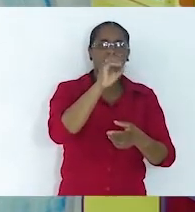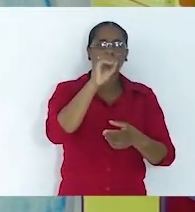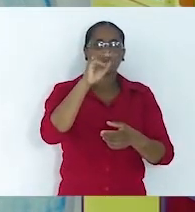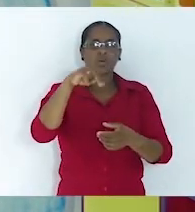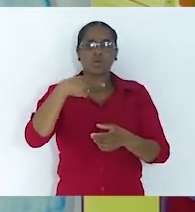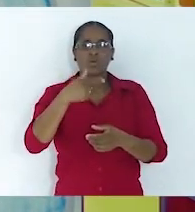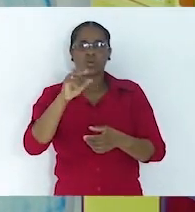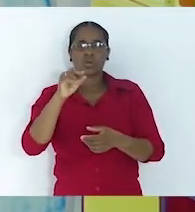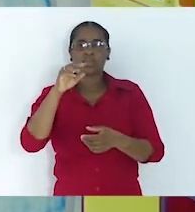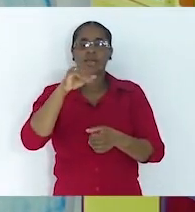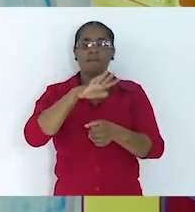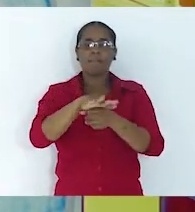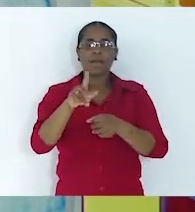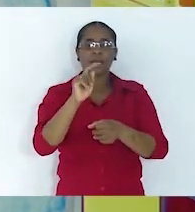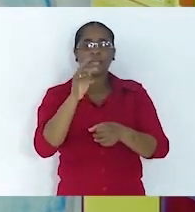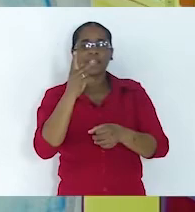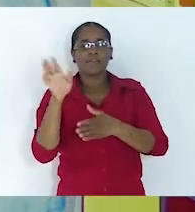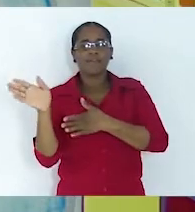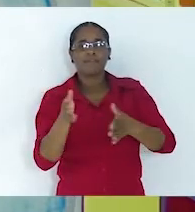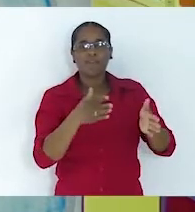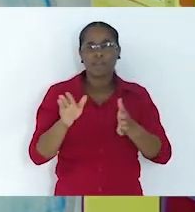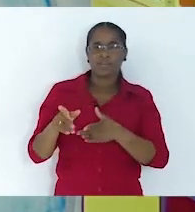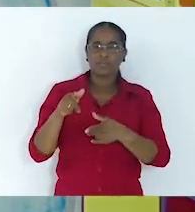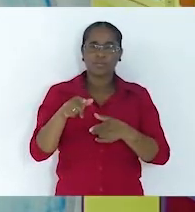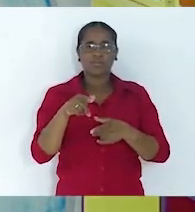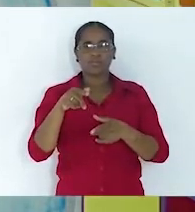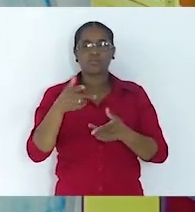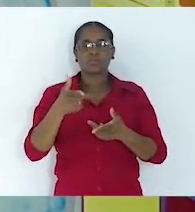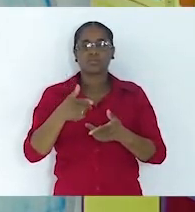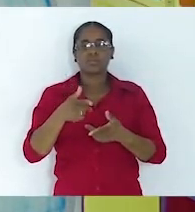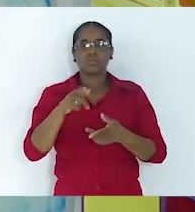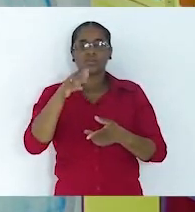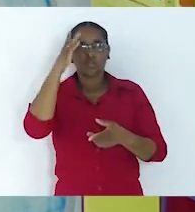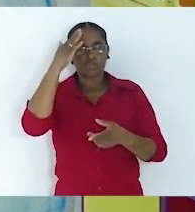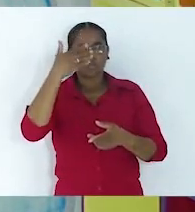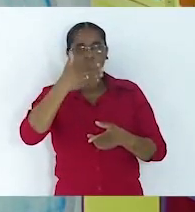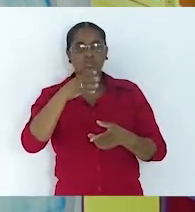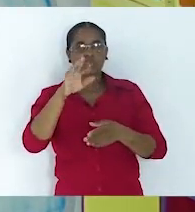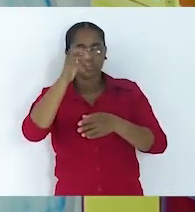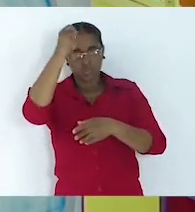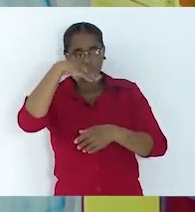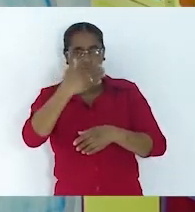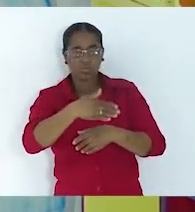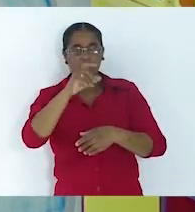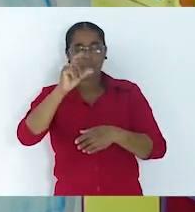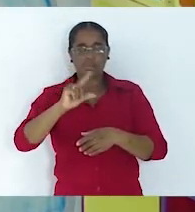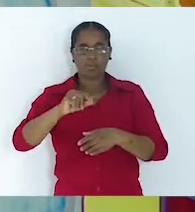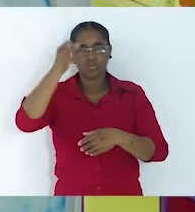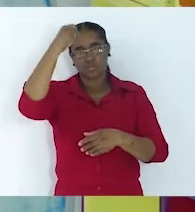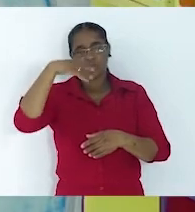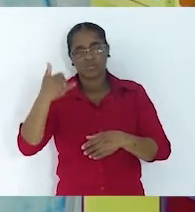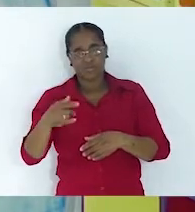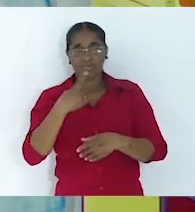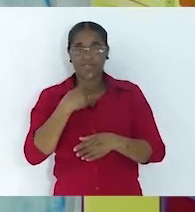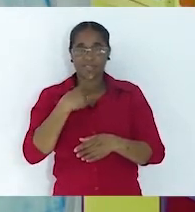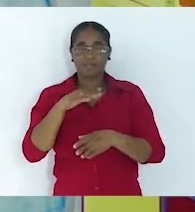no episódio, ou então no conto 1 e no conto 2, percebeste? Então, faz essa